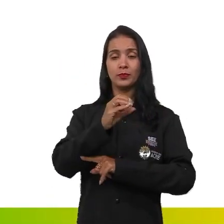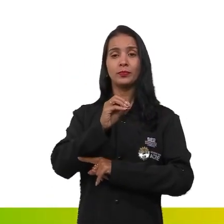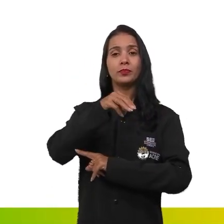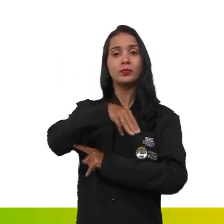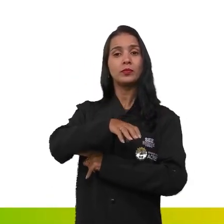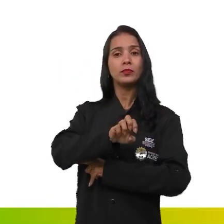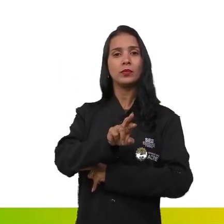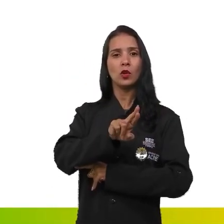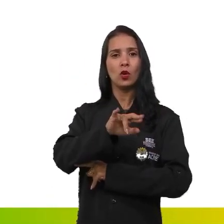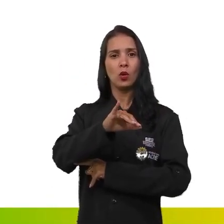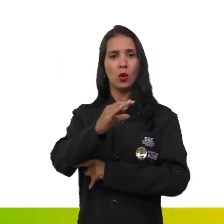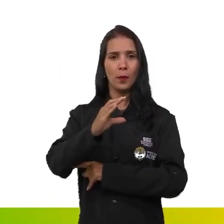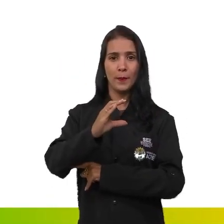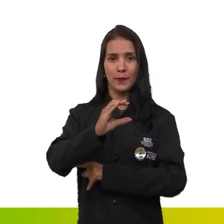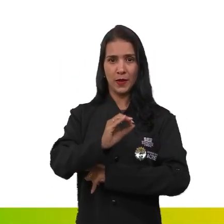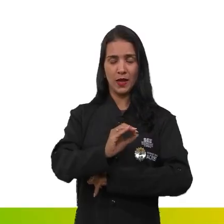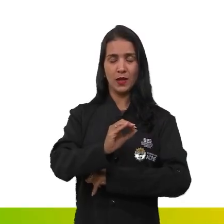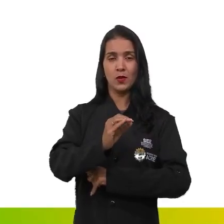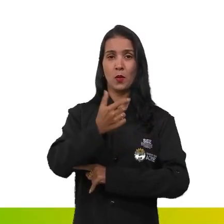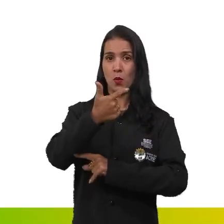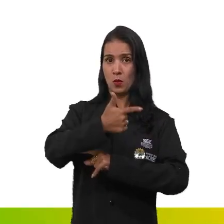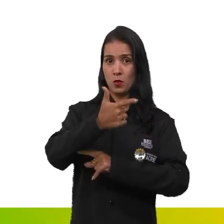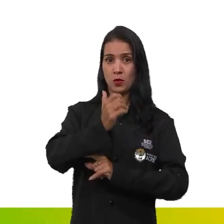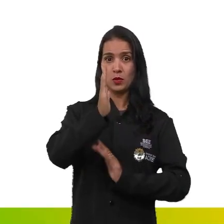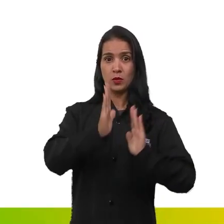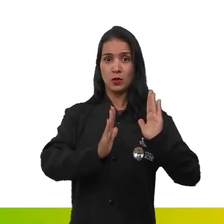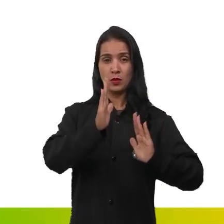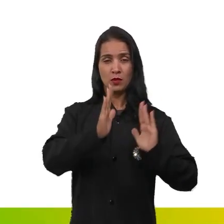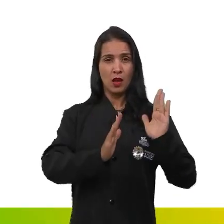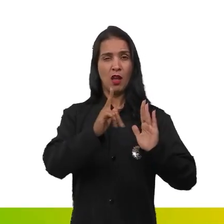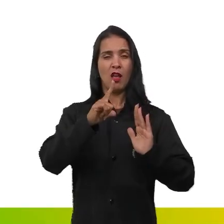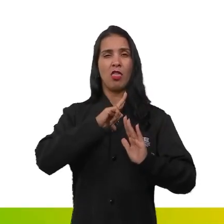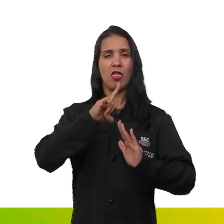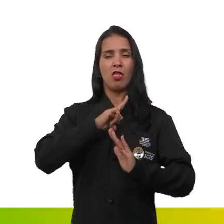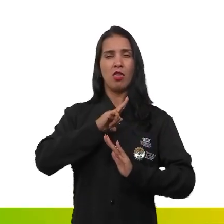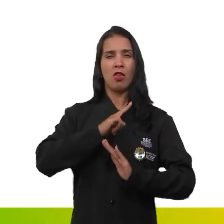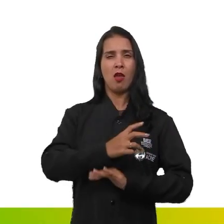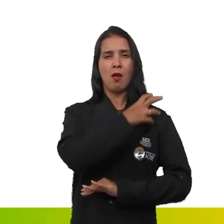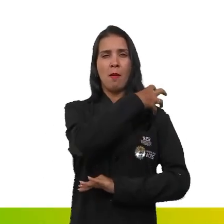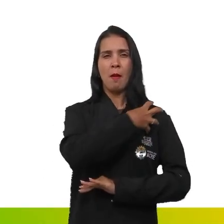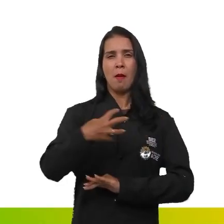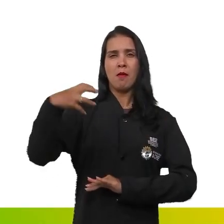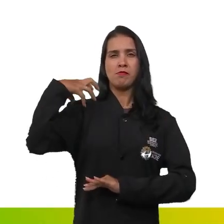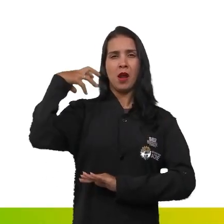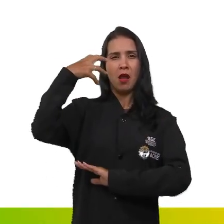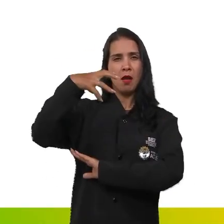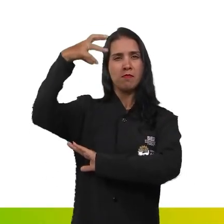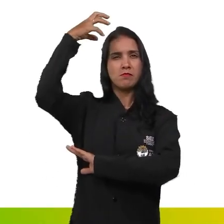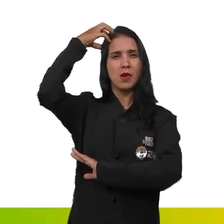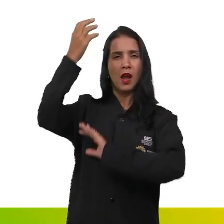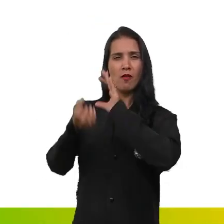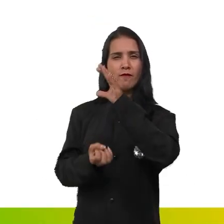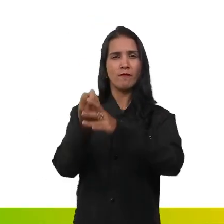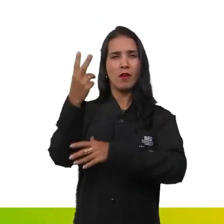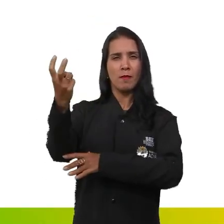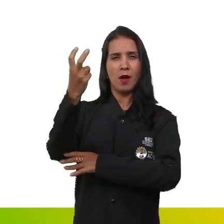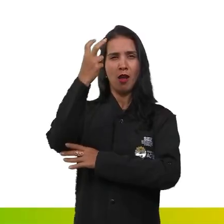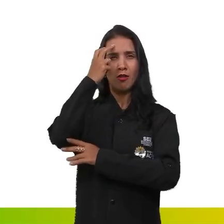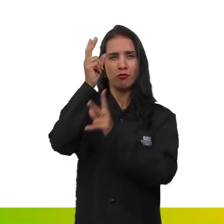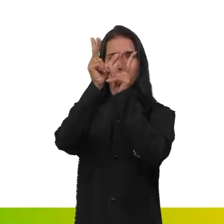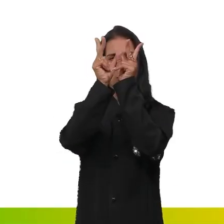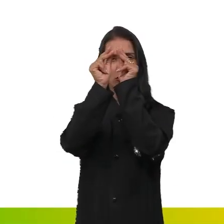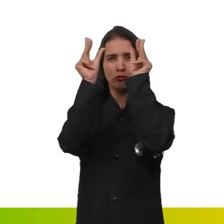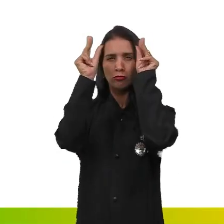segundo período. A época de Homero, da formação cultural da Grécia, aonde, por exemplo,